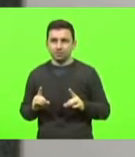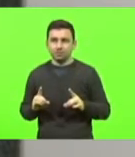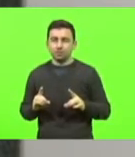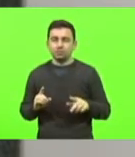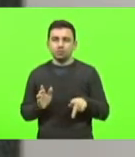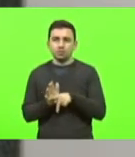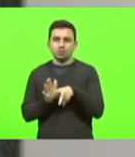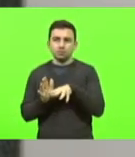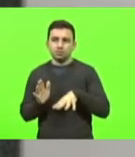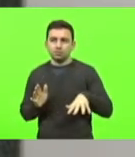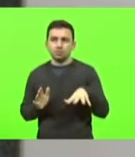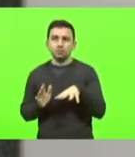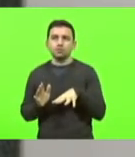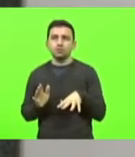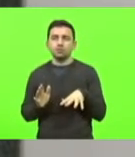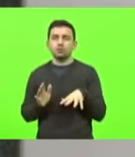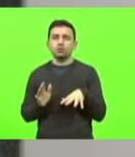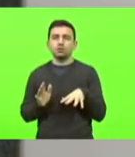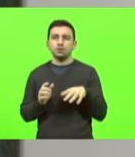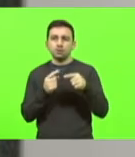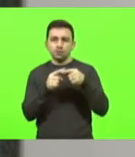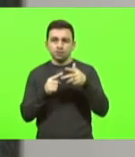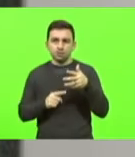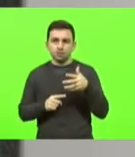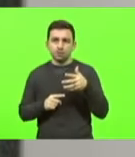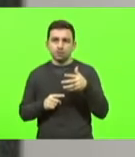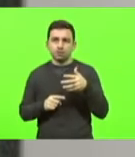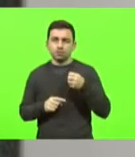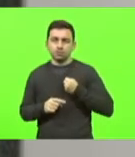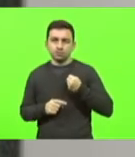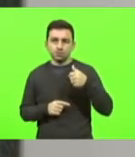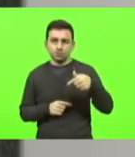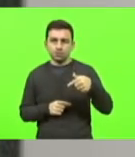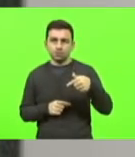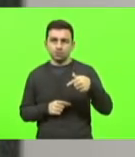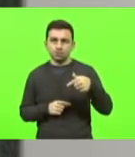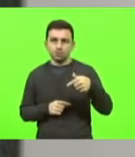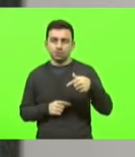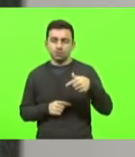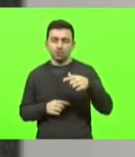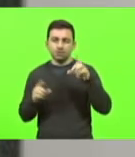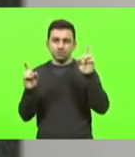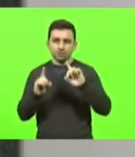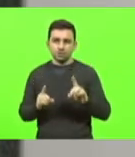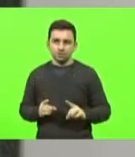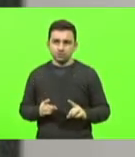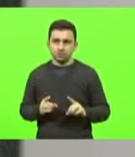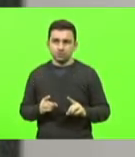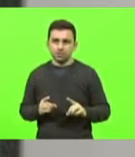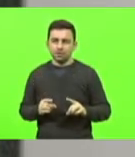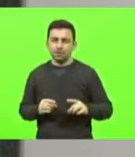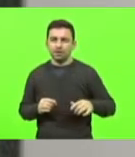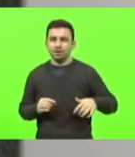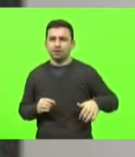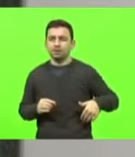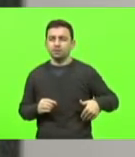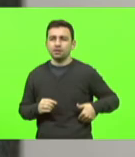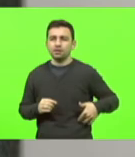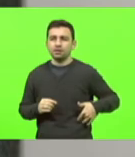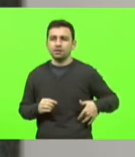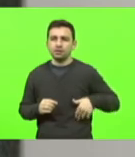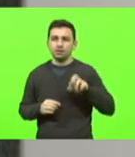categorias. Item 7, deficiência orgânica crônica renal, estágio